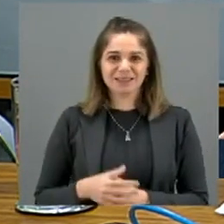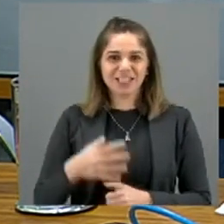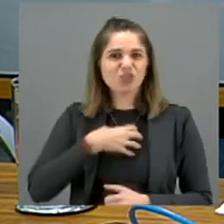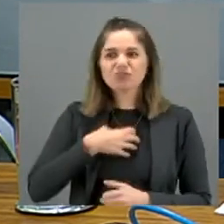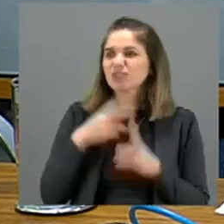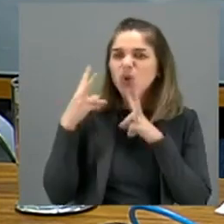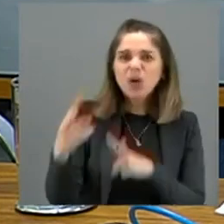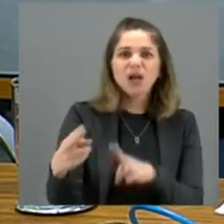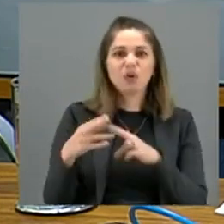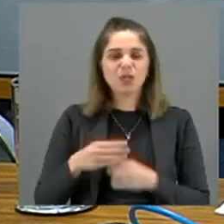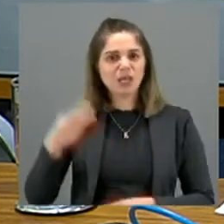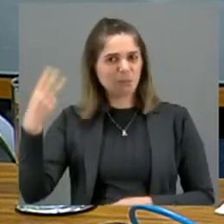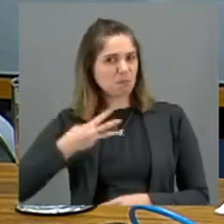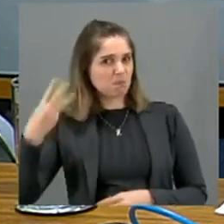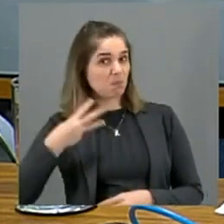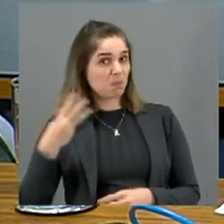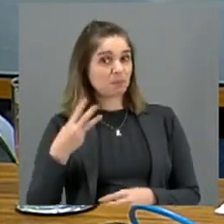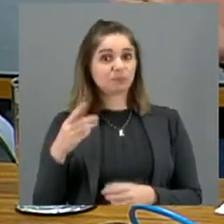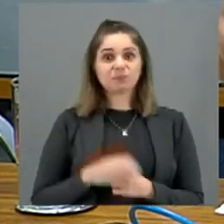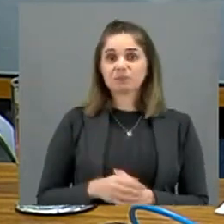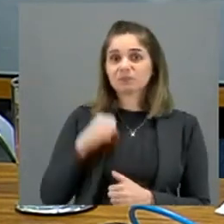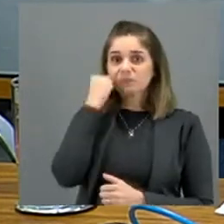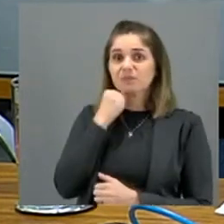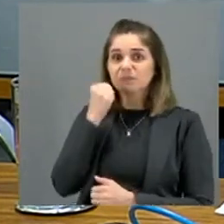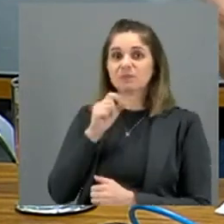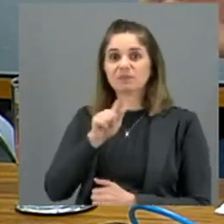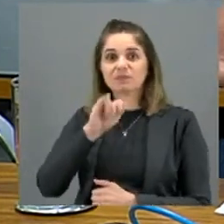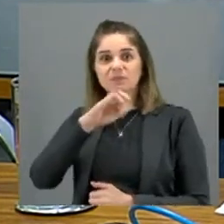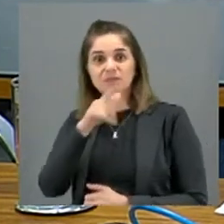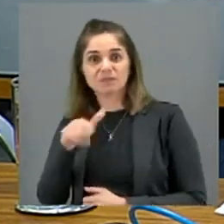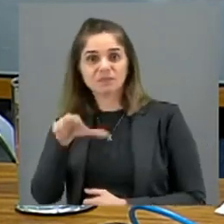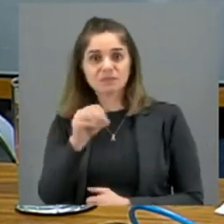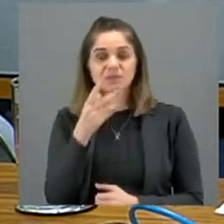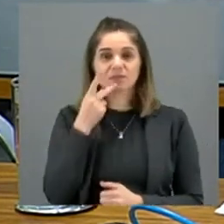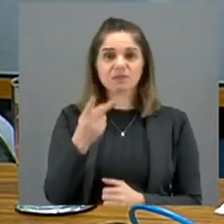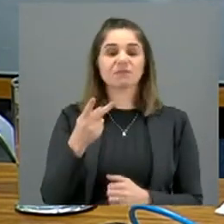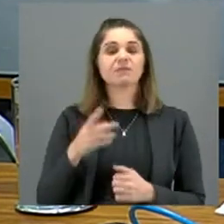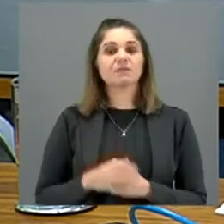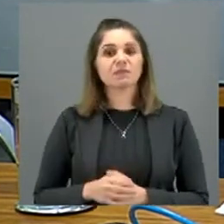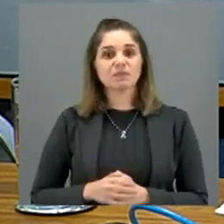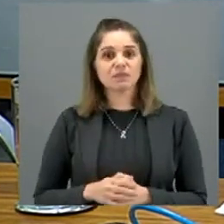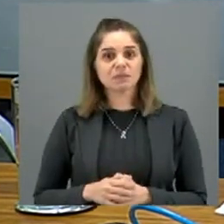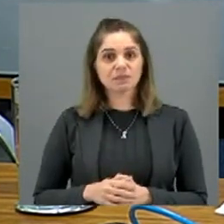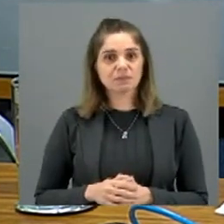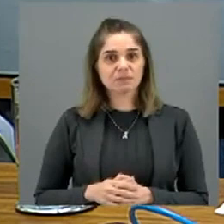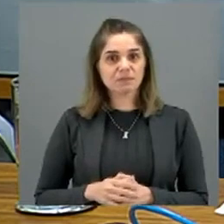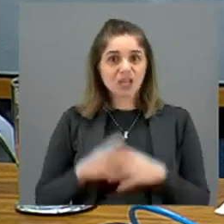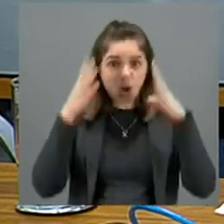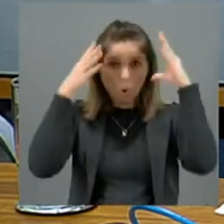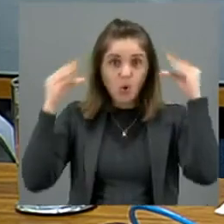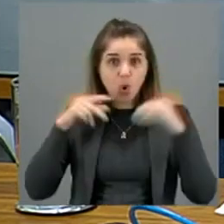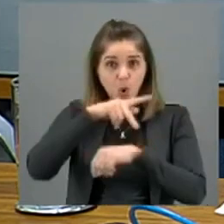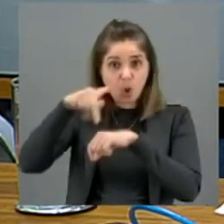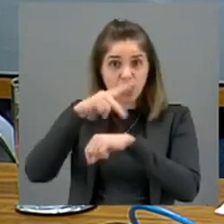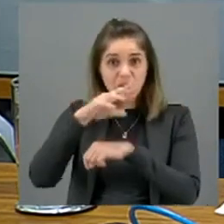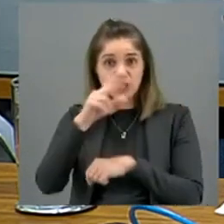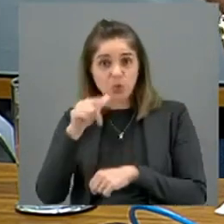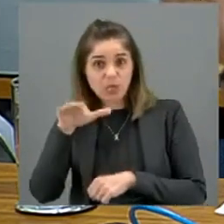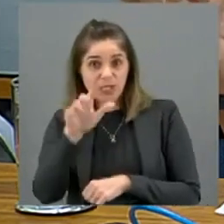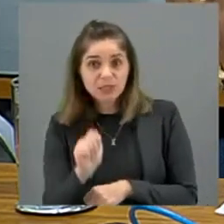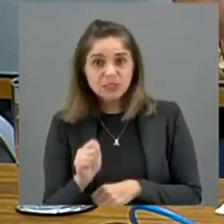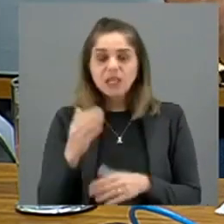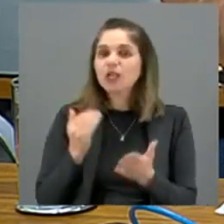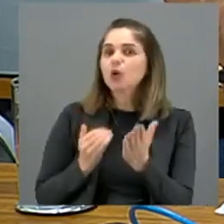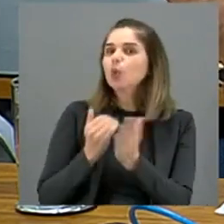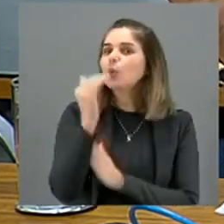maconha. Dizia aqui o senador Girão que a Holanda começou